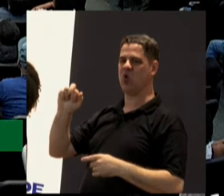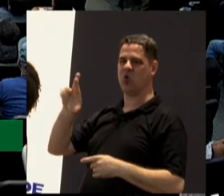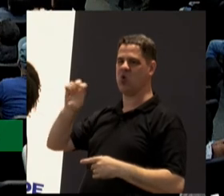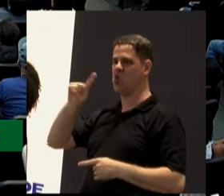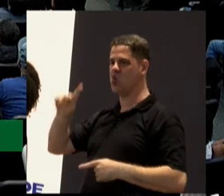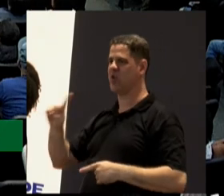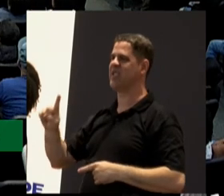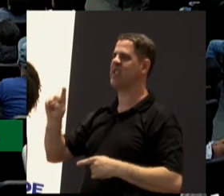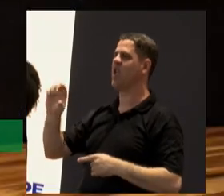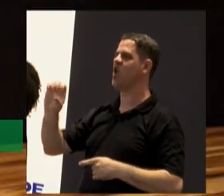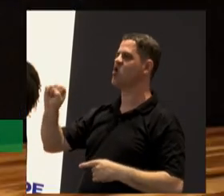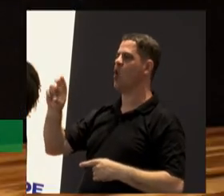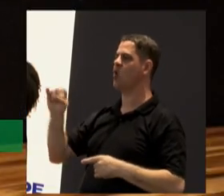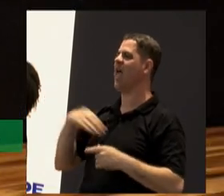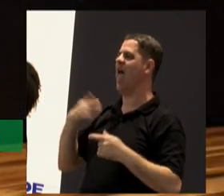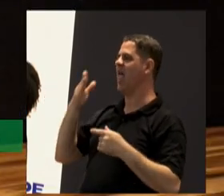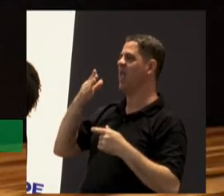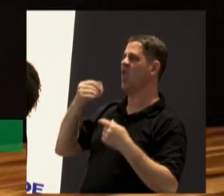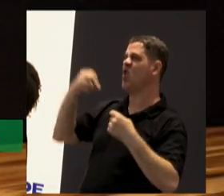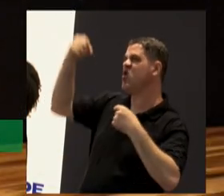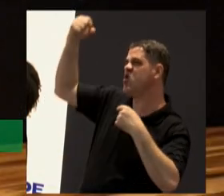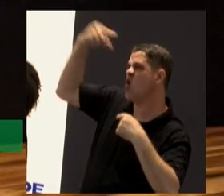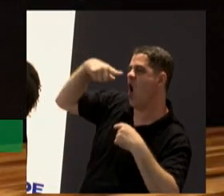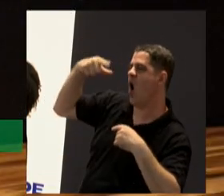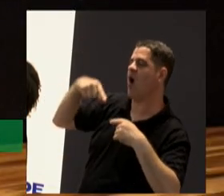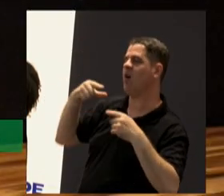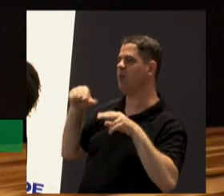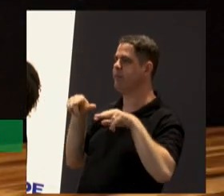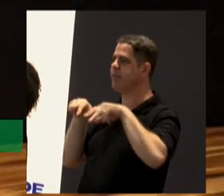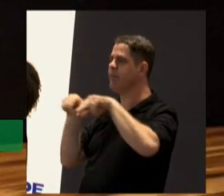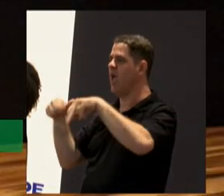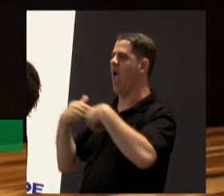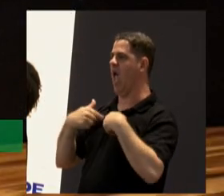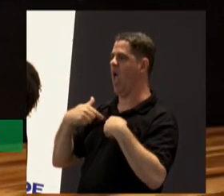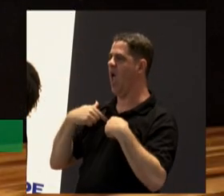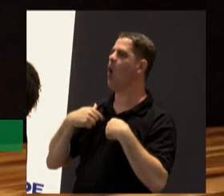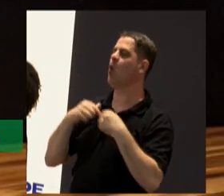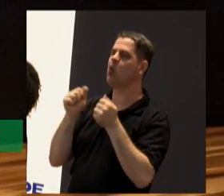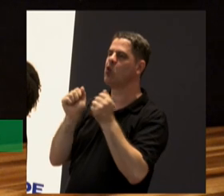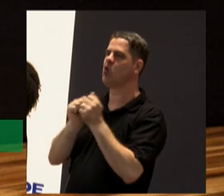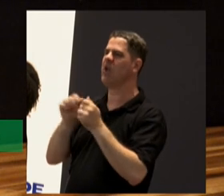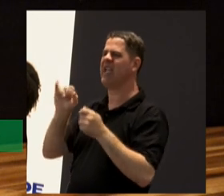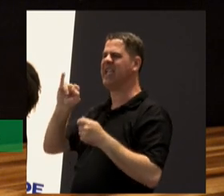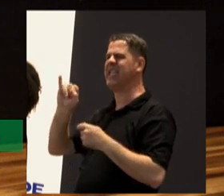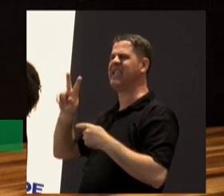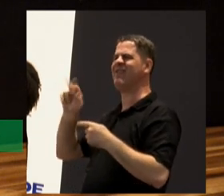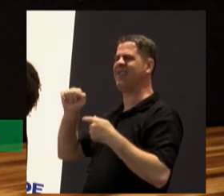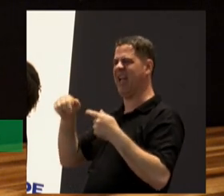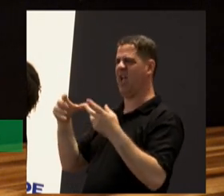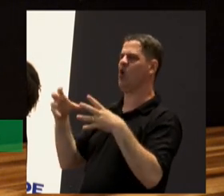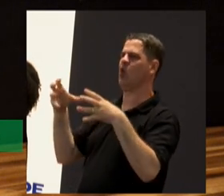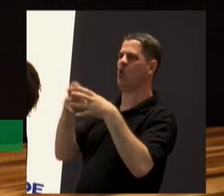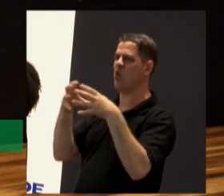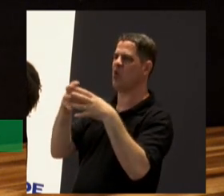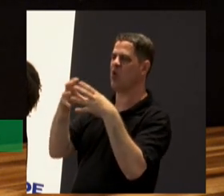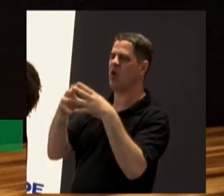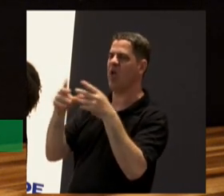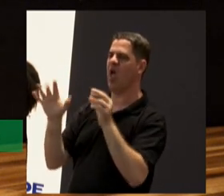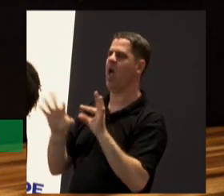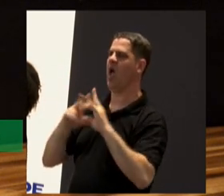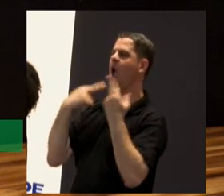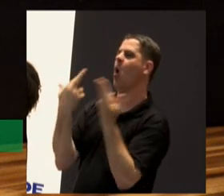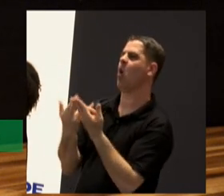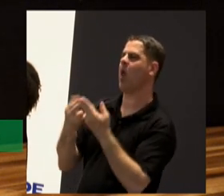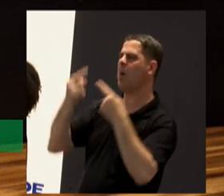num sábado à tarde, com sol brilhante, eu, ela, o Ivan, a nos reunirmos